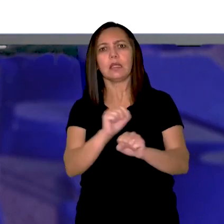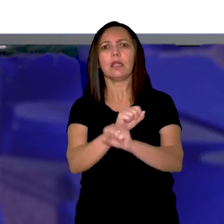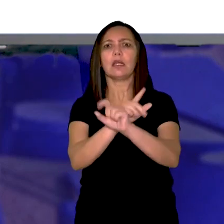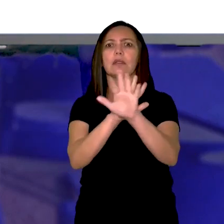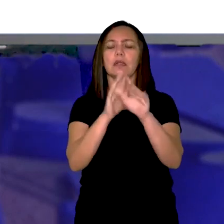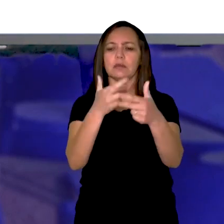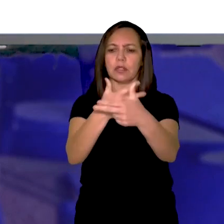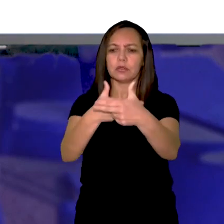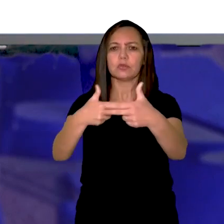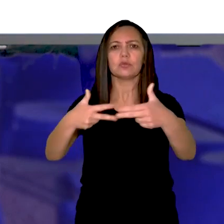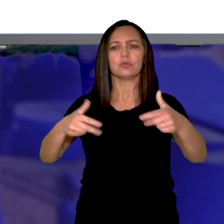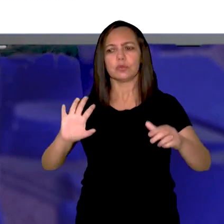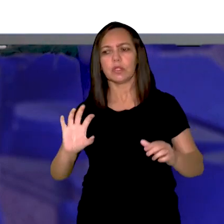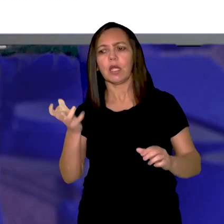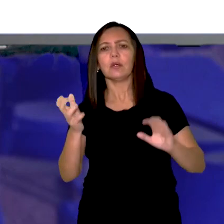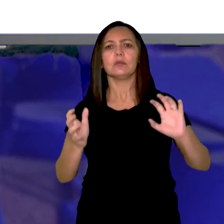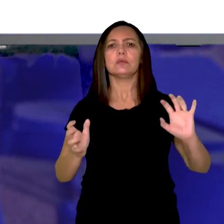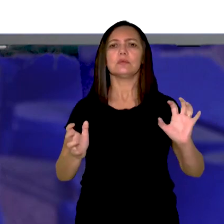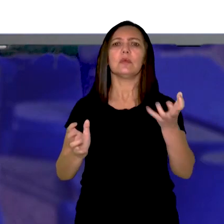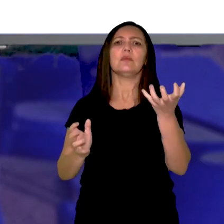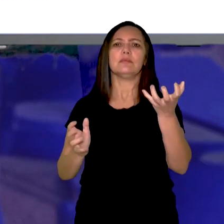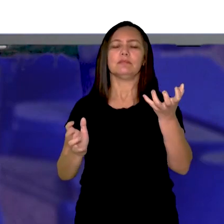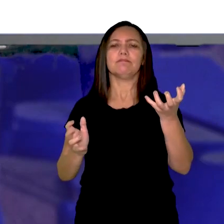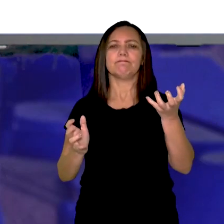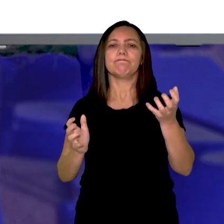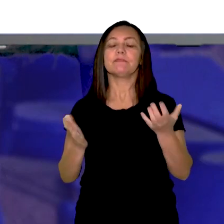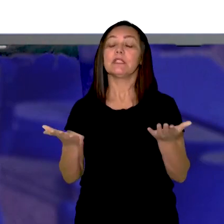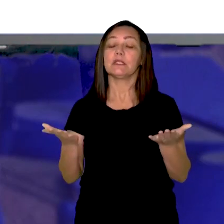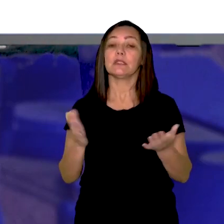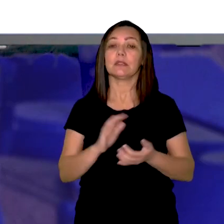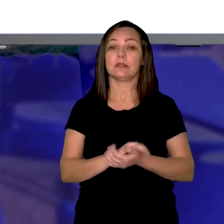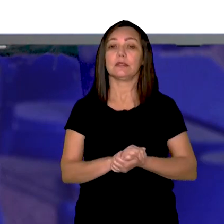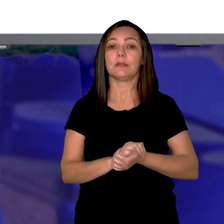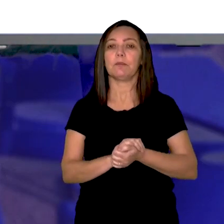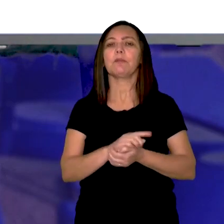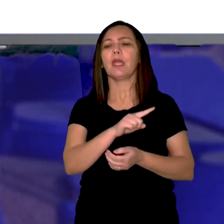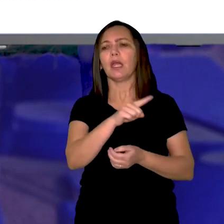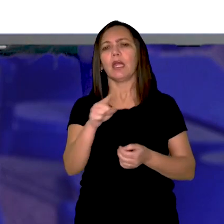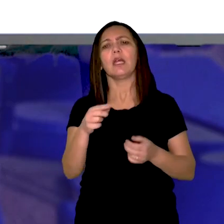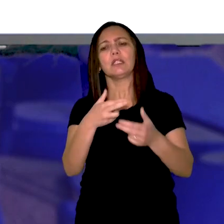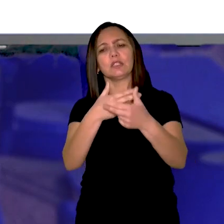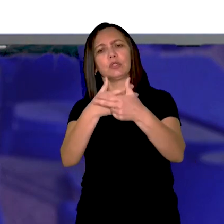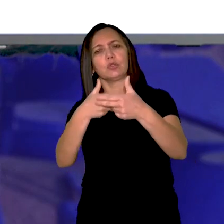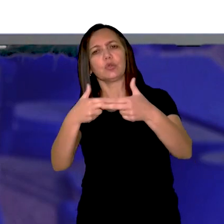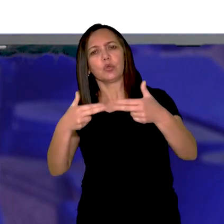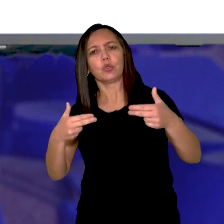com a realidade para poder dar sentido a ela. Então, são esses